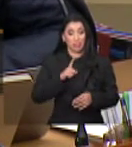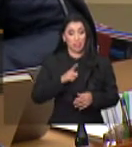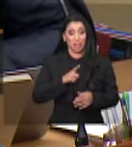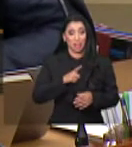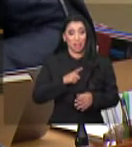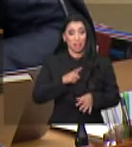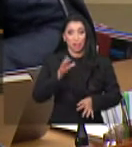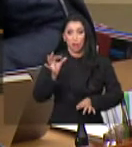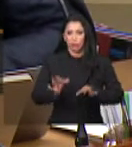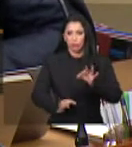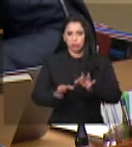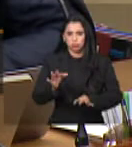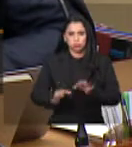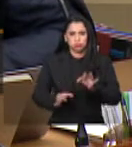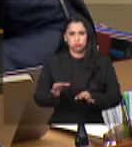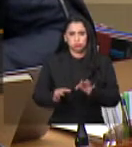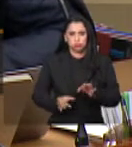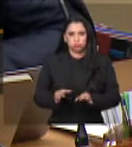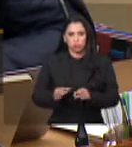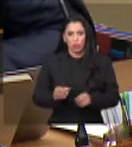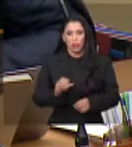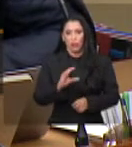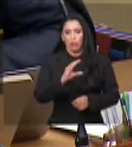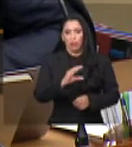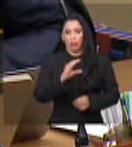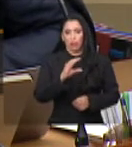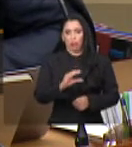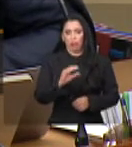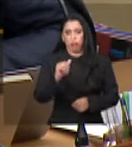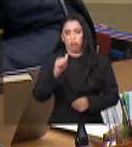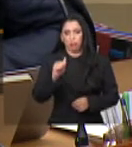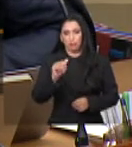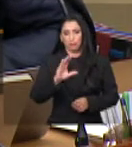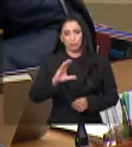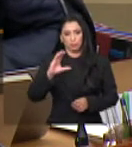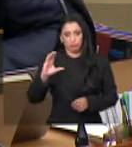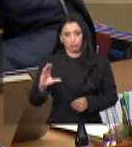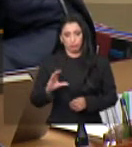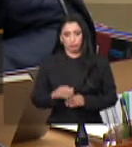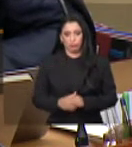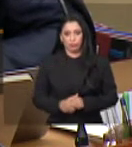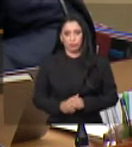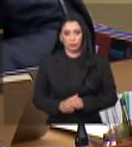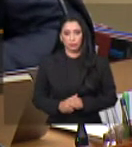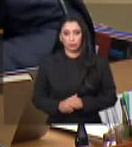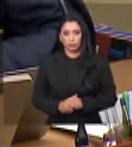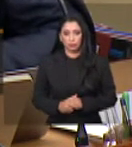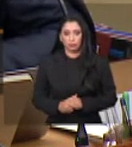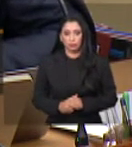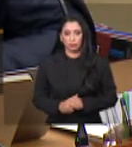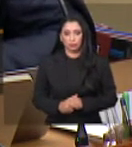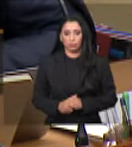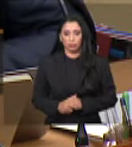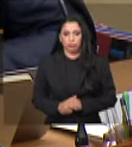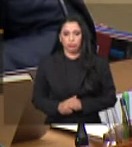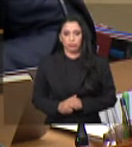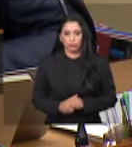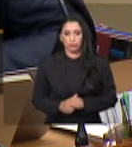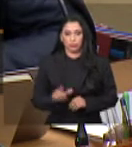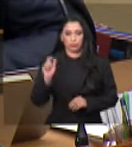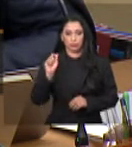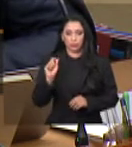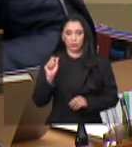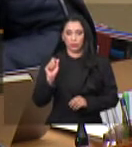de controle abstrato de constitucionalidade da história então trago também essa